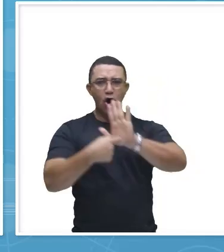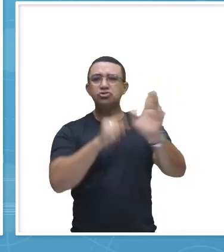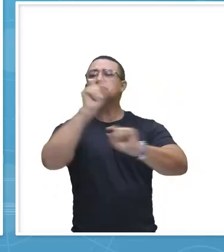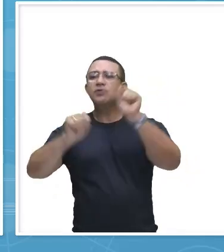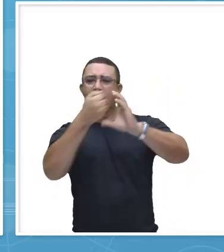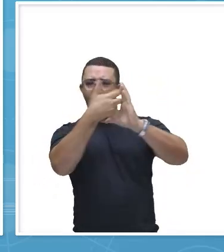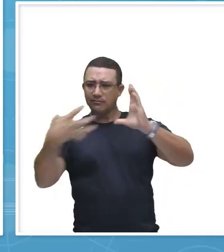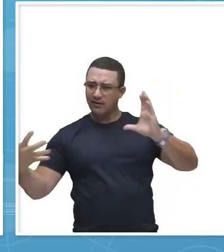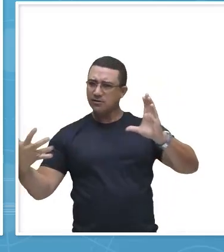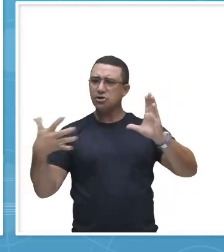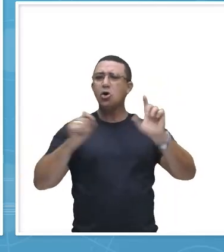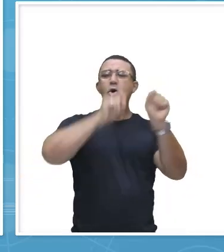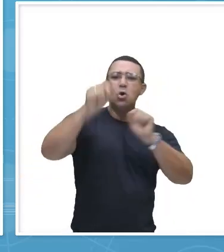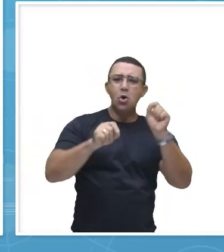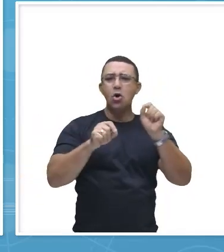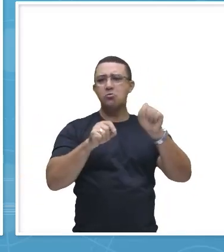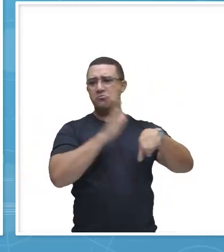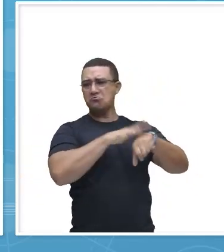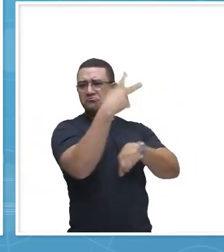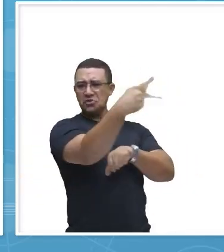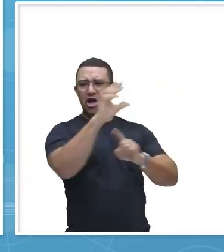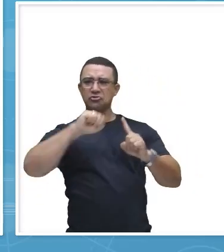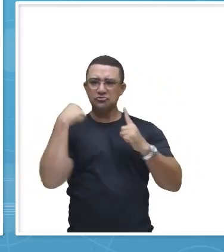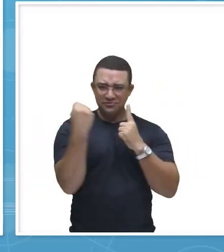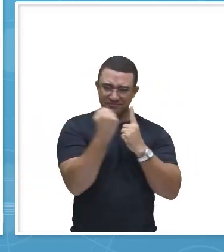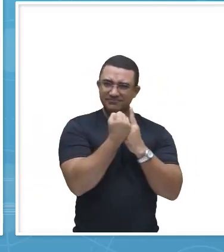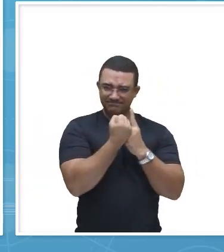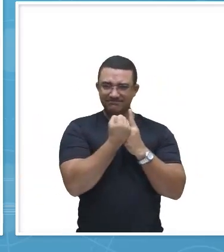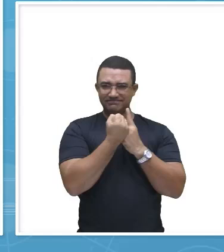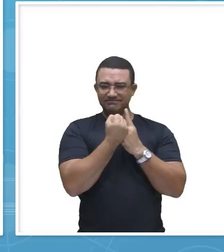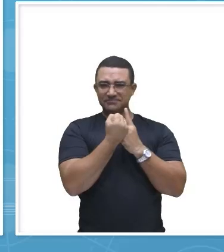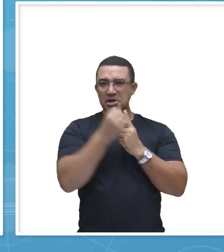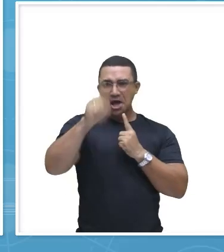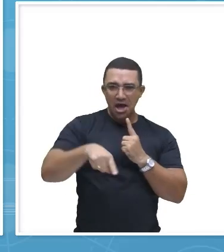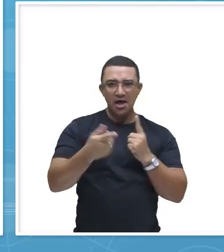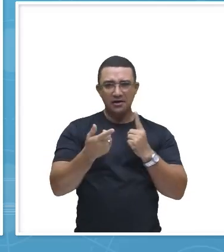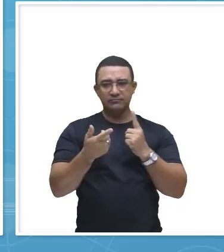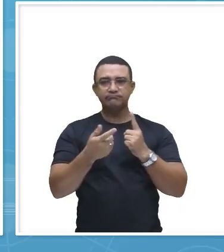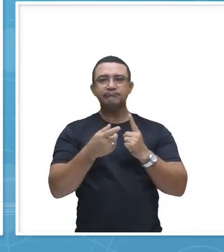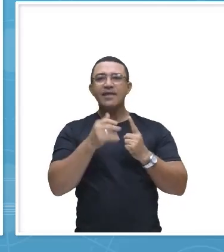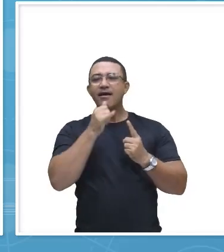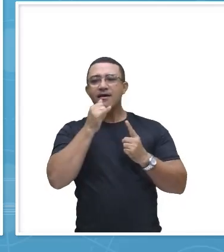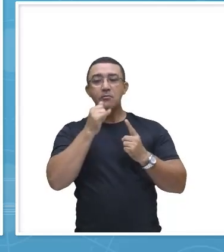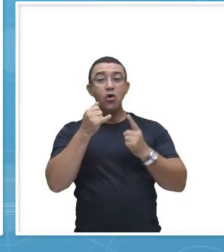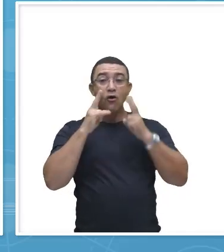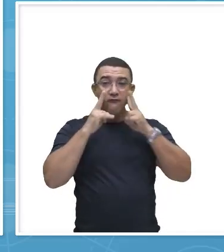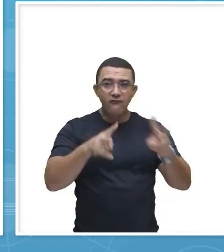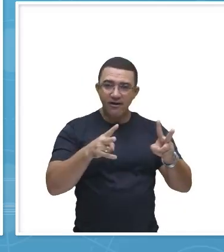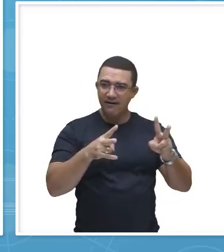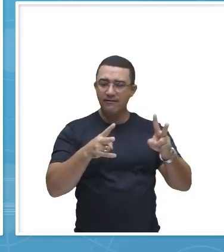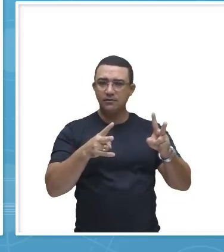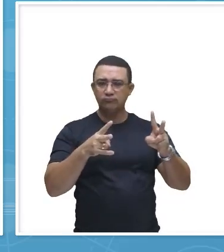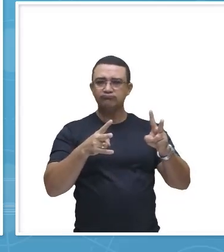sobre como essa sociedade está dividida. Por exemplo, ao observar uma paisagem,